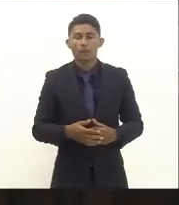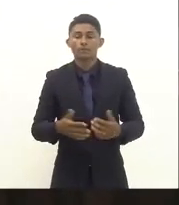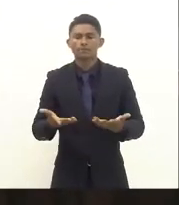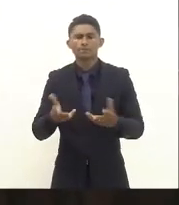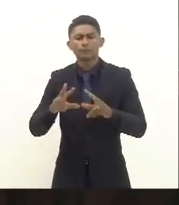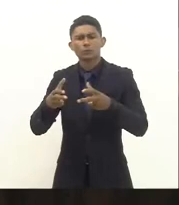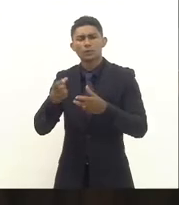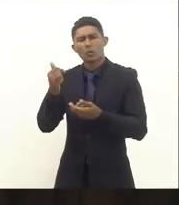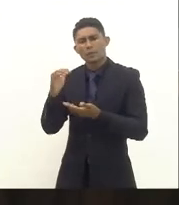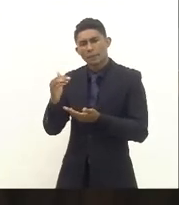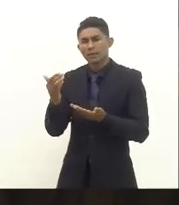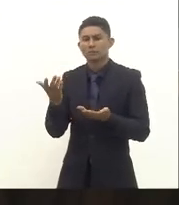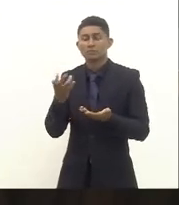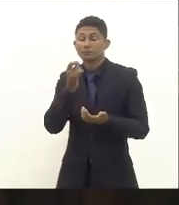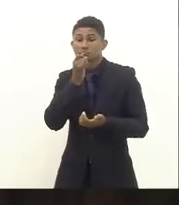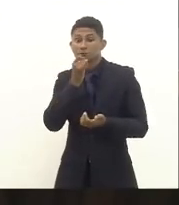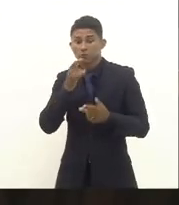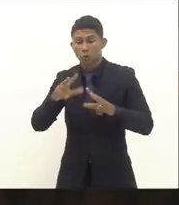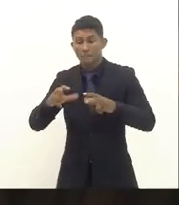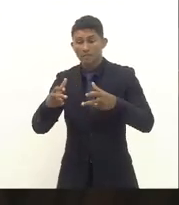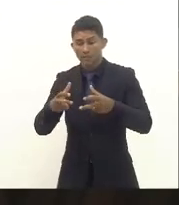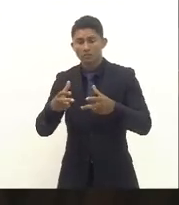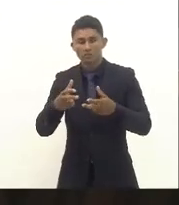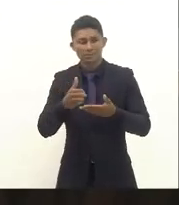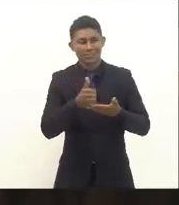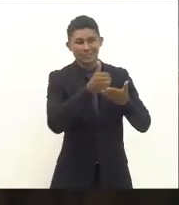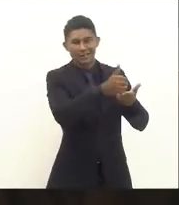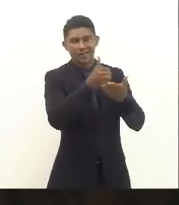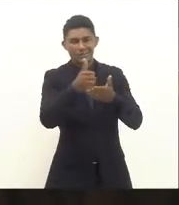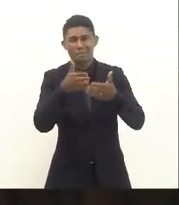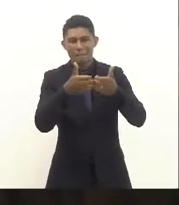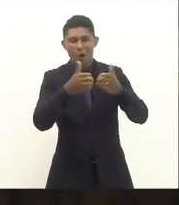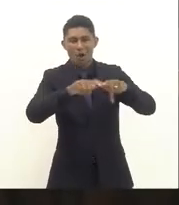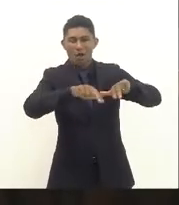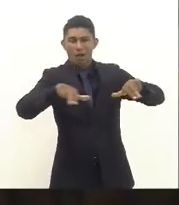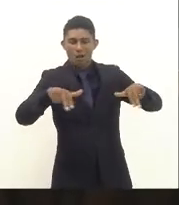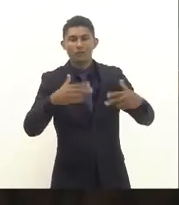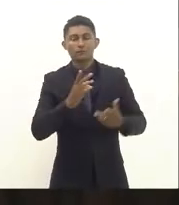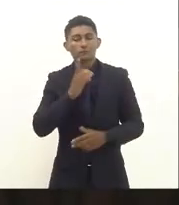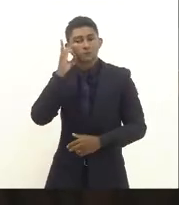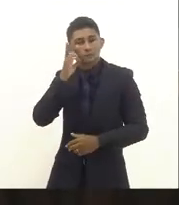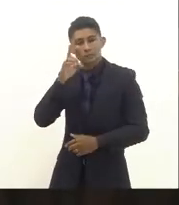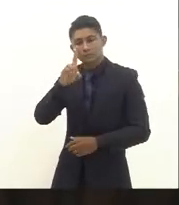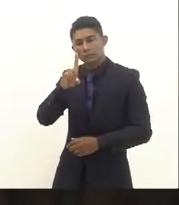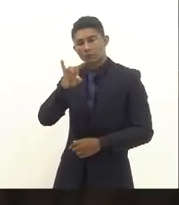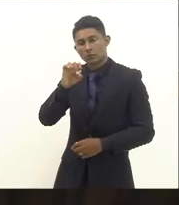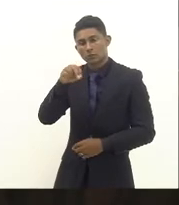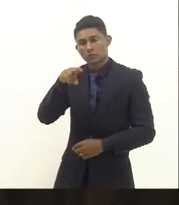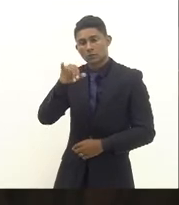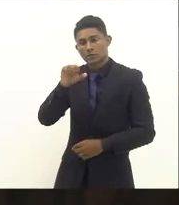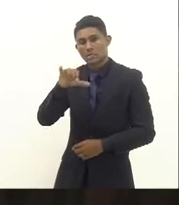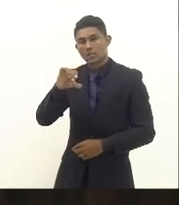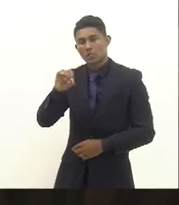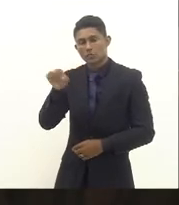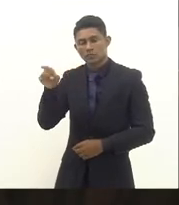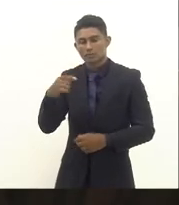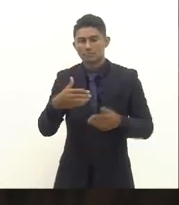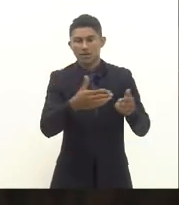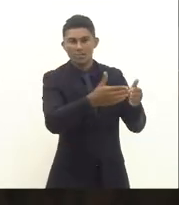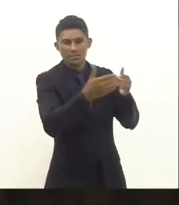e de orçamento permite aparecer pela transporte Deputado Dionísio Lins o